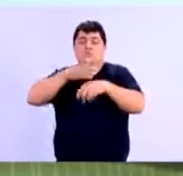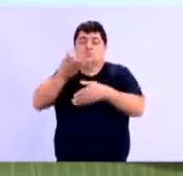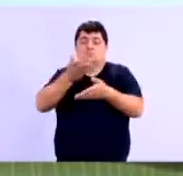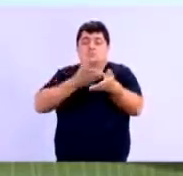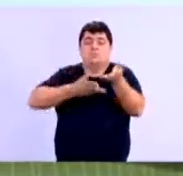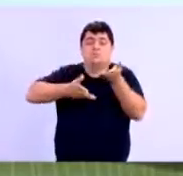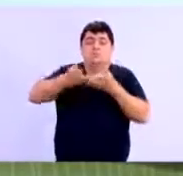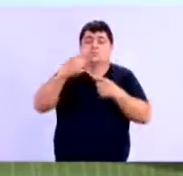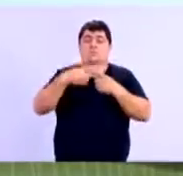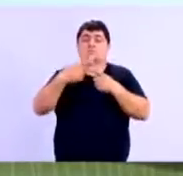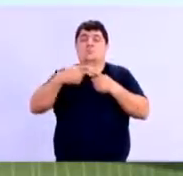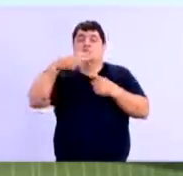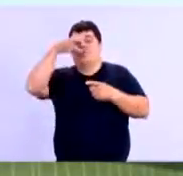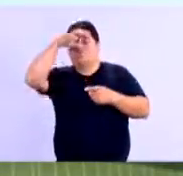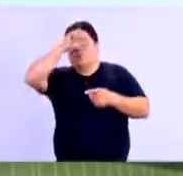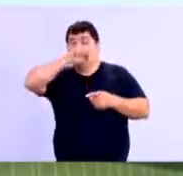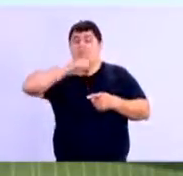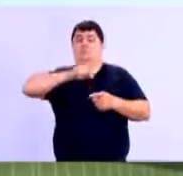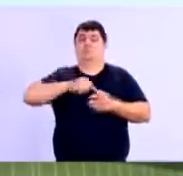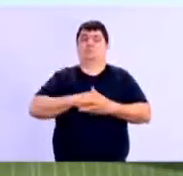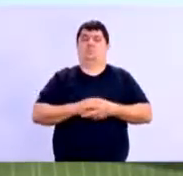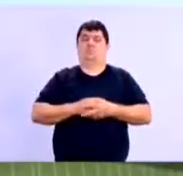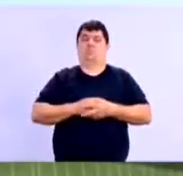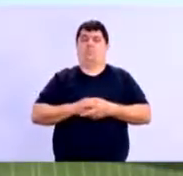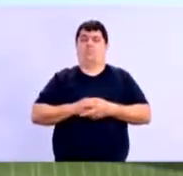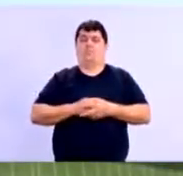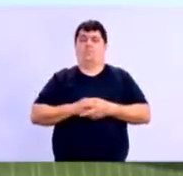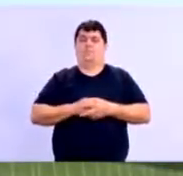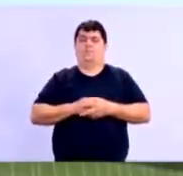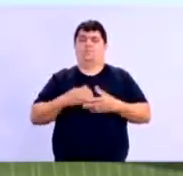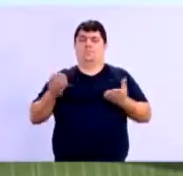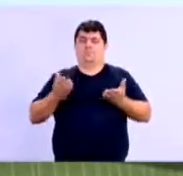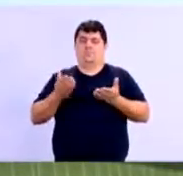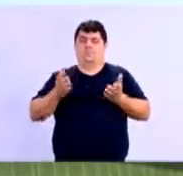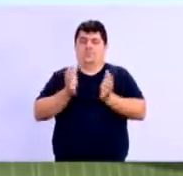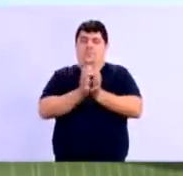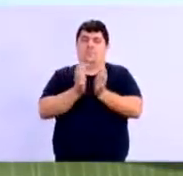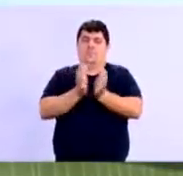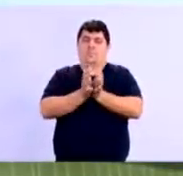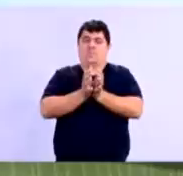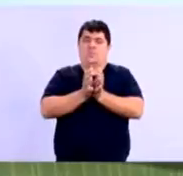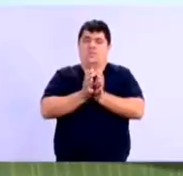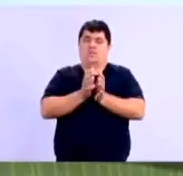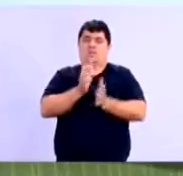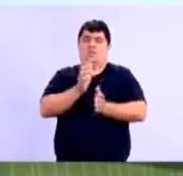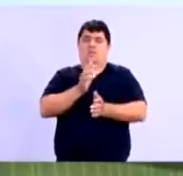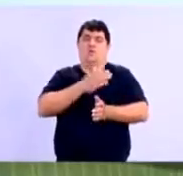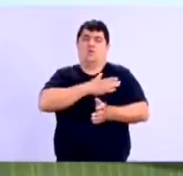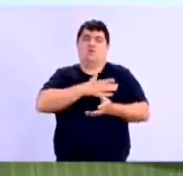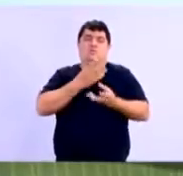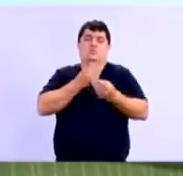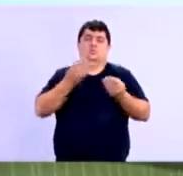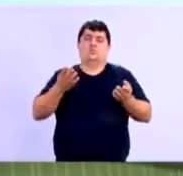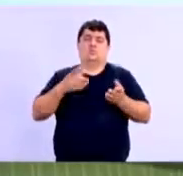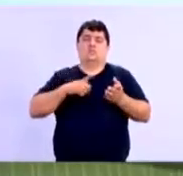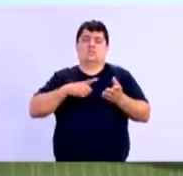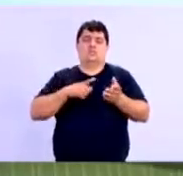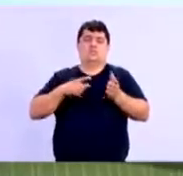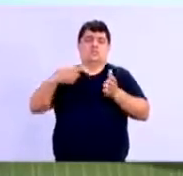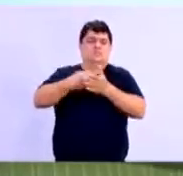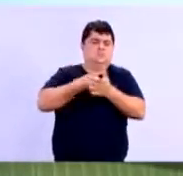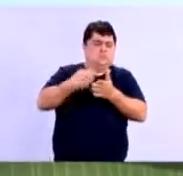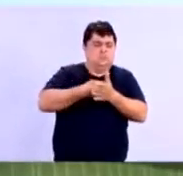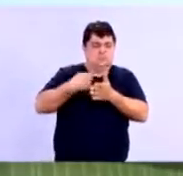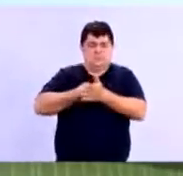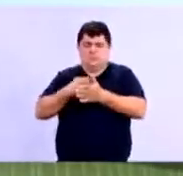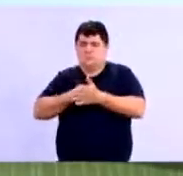na discussão é que sai a informação. A turma de hoje, da aula de hoje, eu gosto muito de dar aula para vocês, que vem muito questionamento aqui para mim,